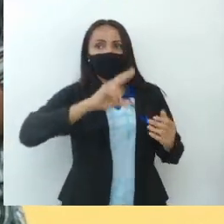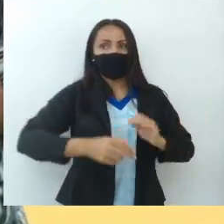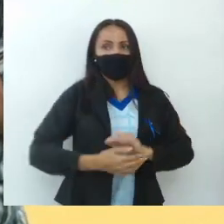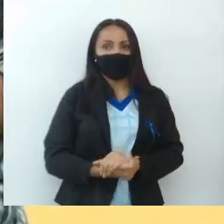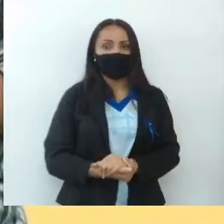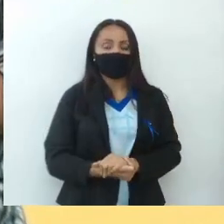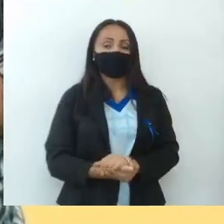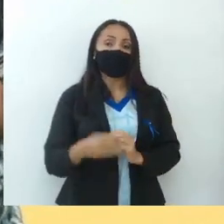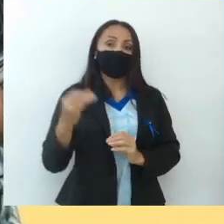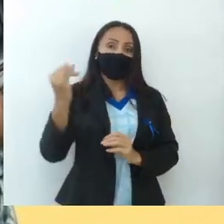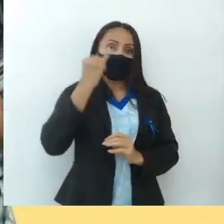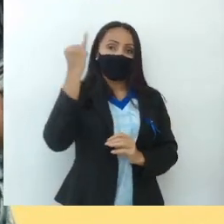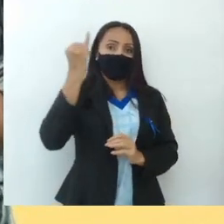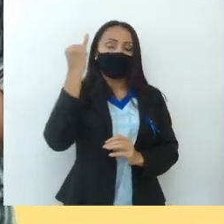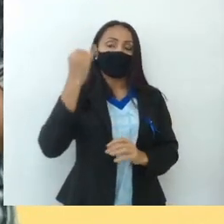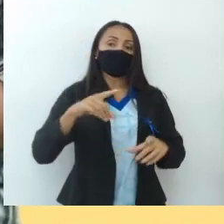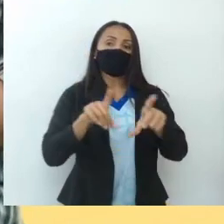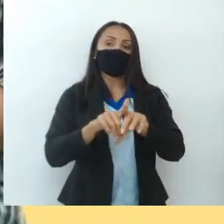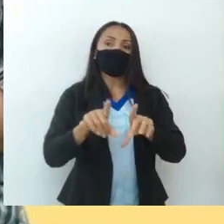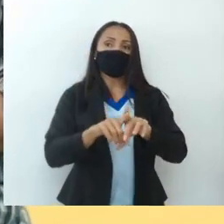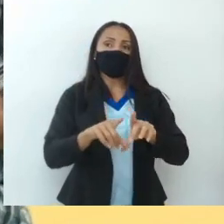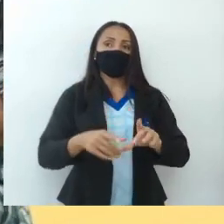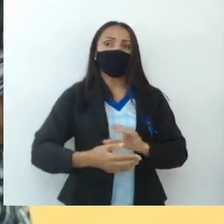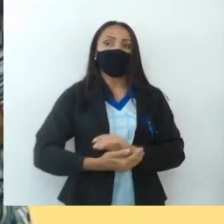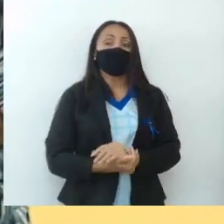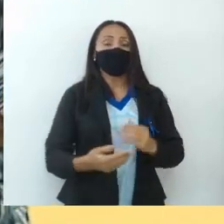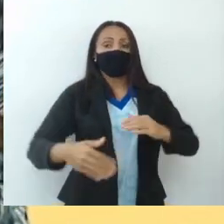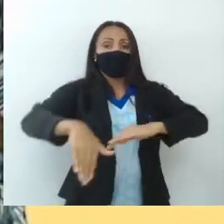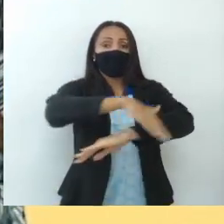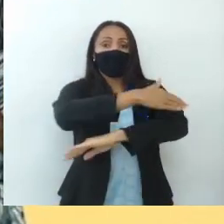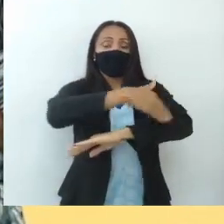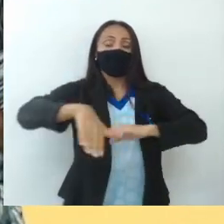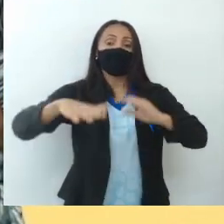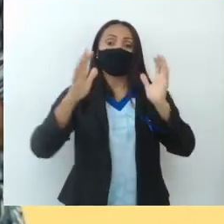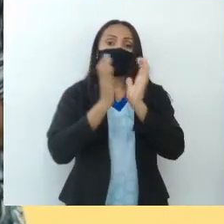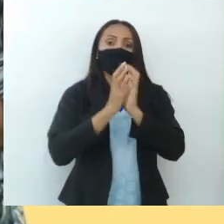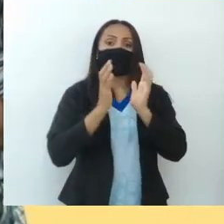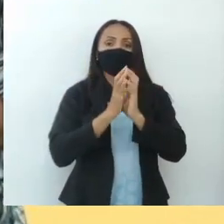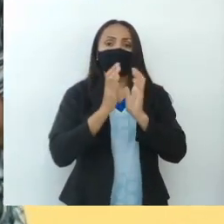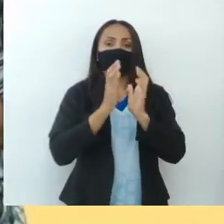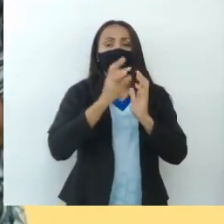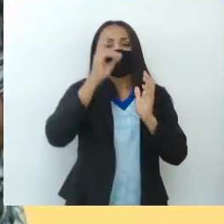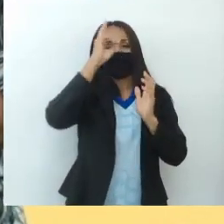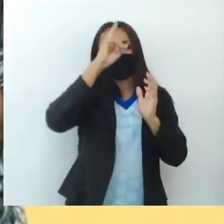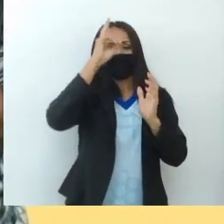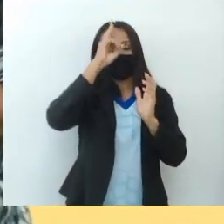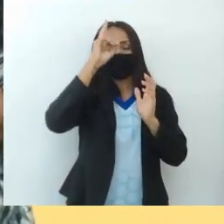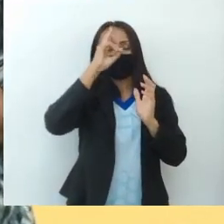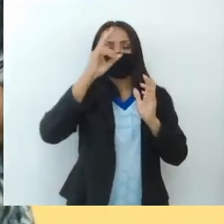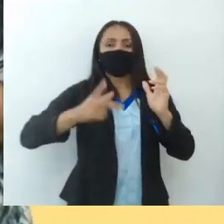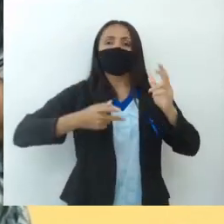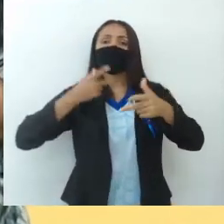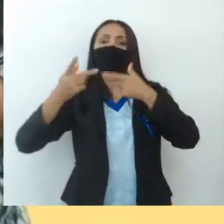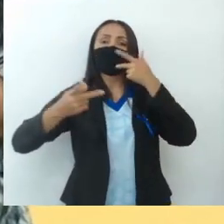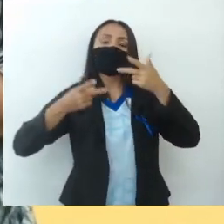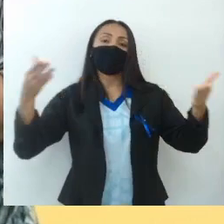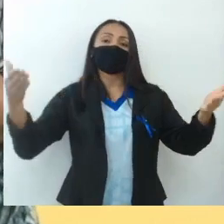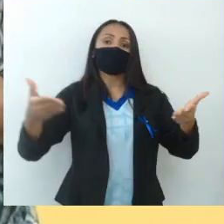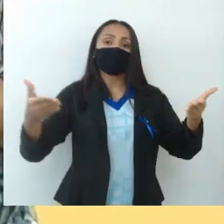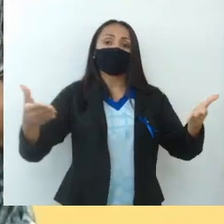também, eu me lembrei, quando você fala aqui justamente das ruas do Recife, eu me lembrei de uma obra que já foi citada aqui. Mas claro